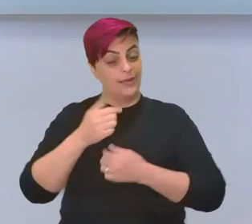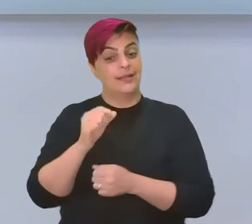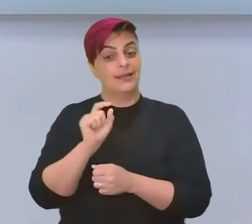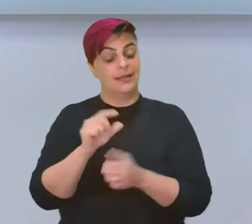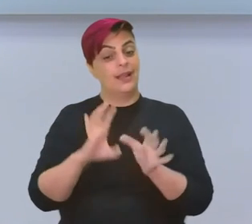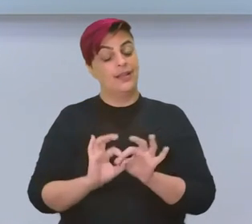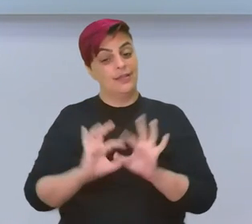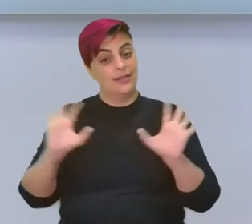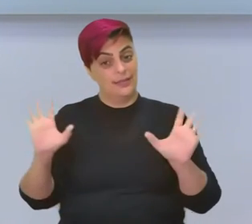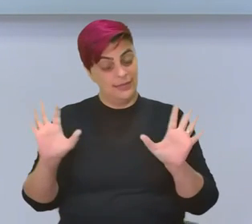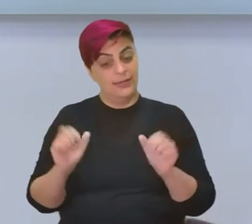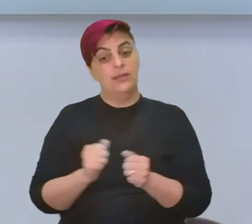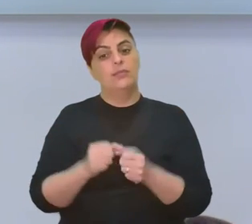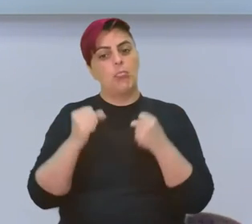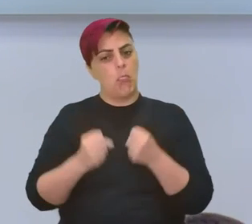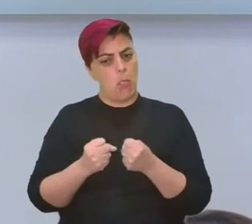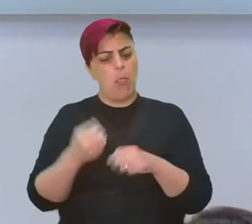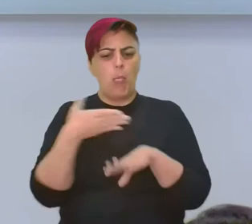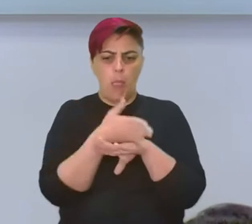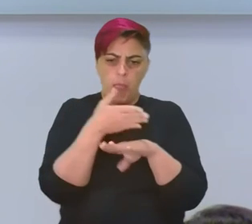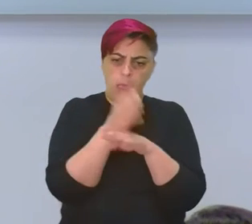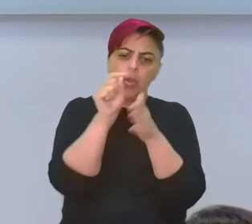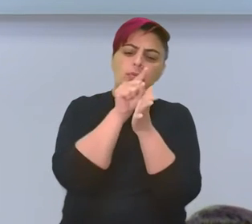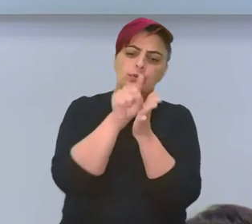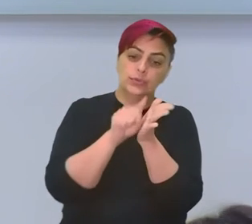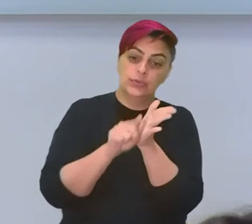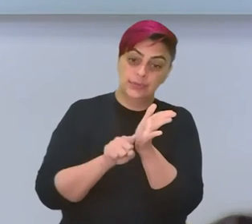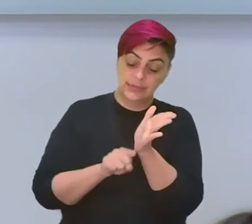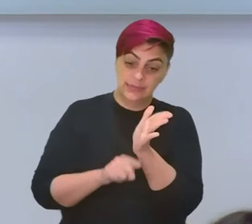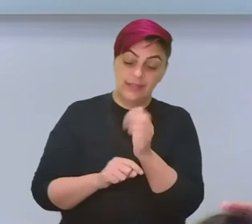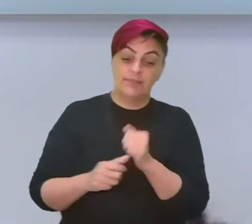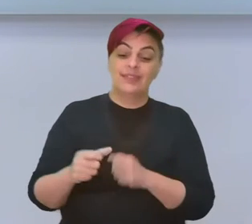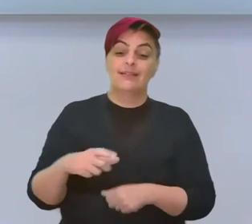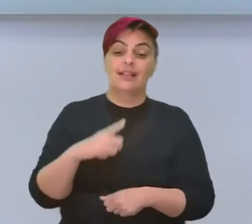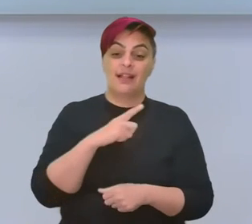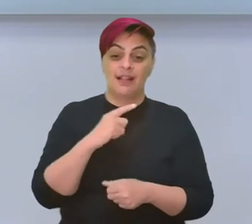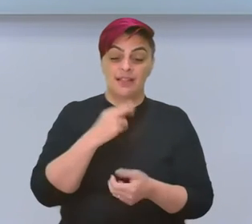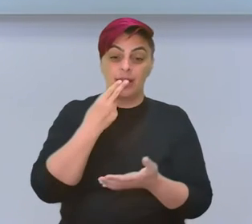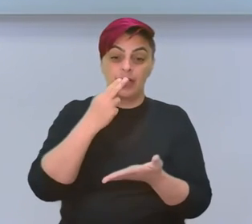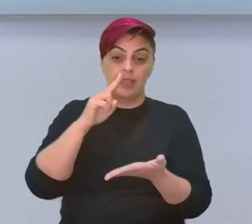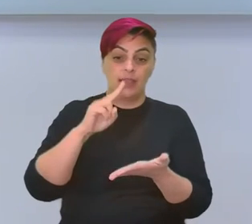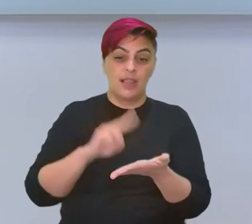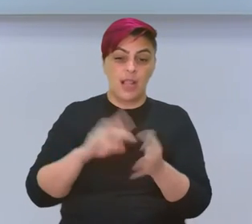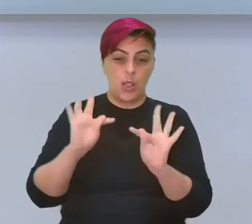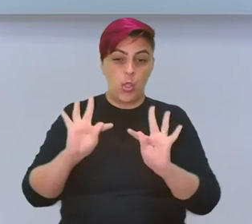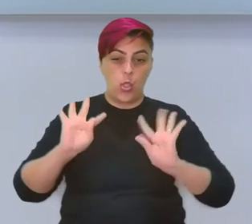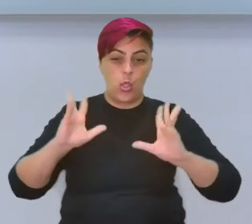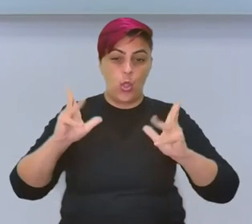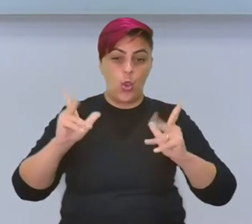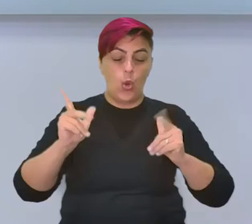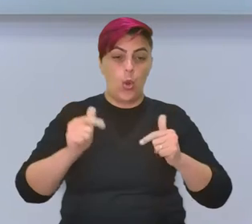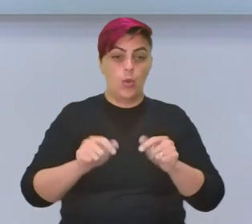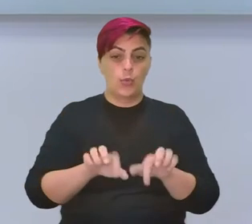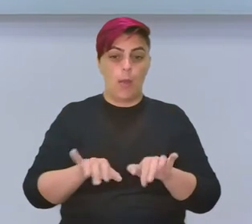O arquivo do Malinowski é aberto, é pesquisável pela internet, e ele tem catalogado todo o acervo de cartas, manuscritos, documentos e